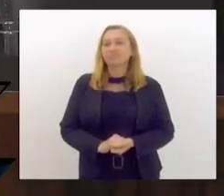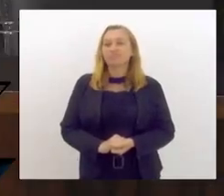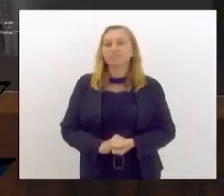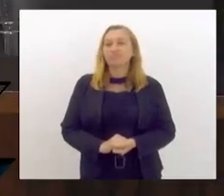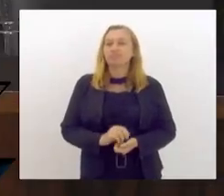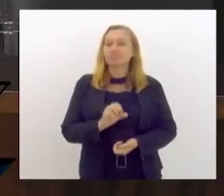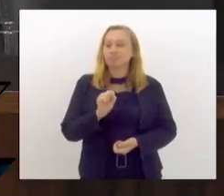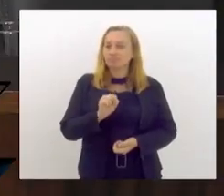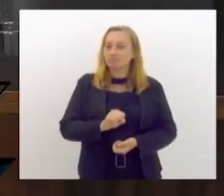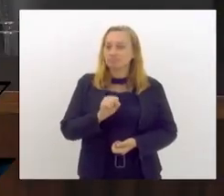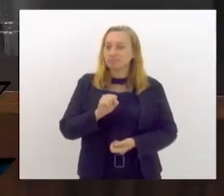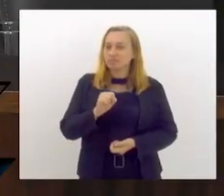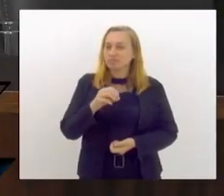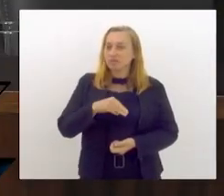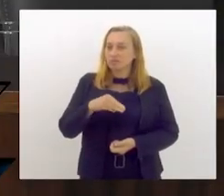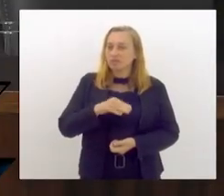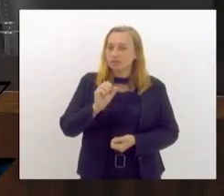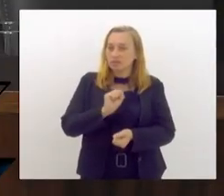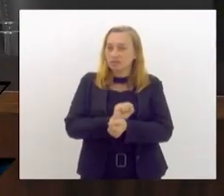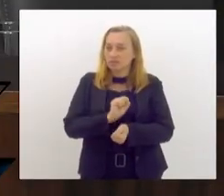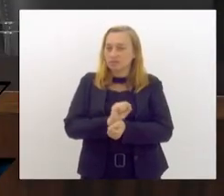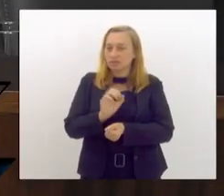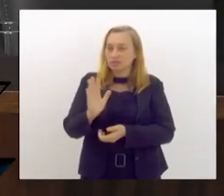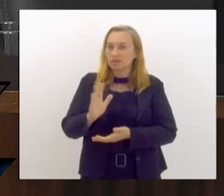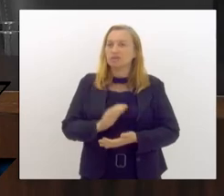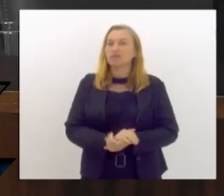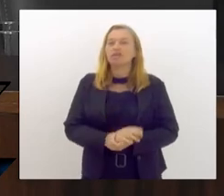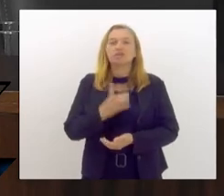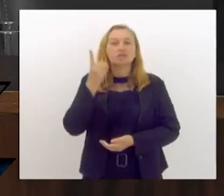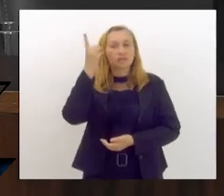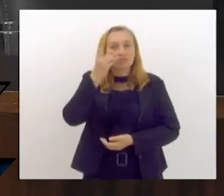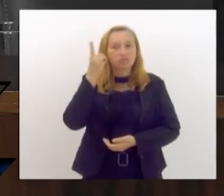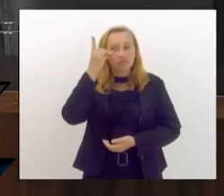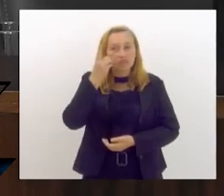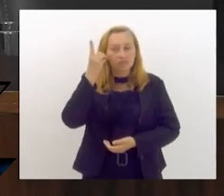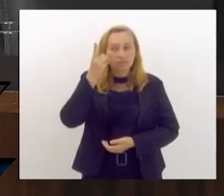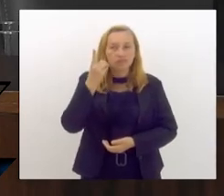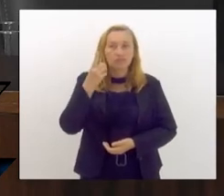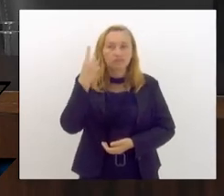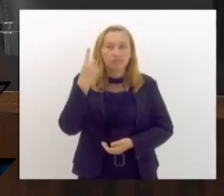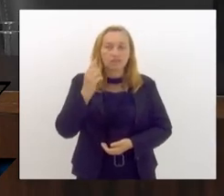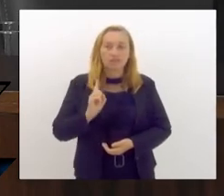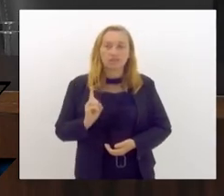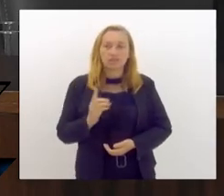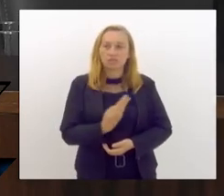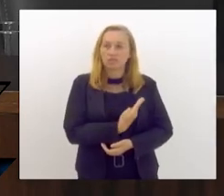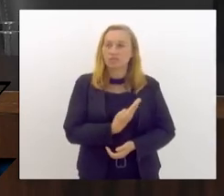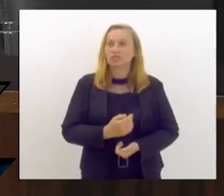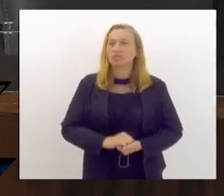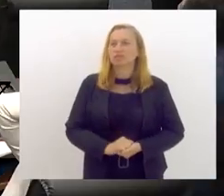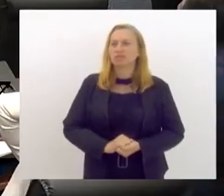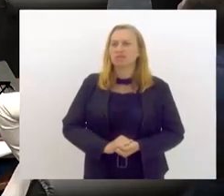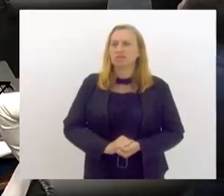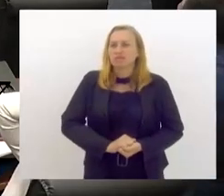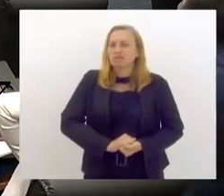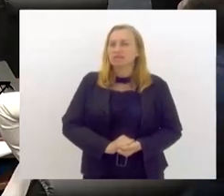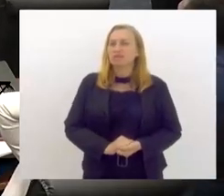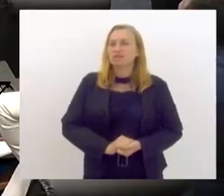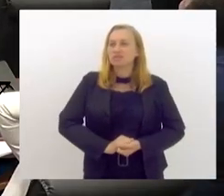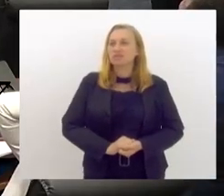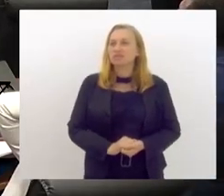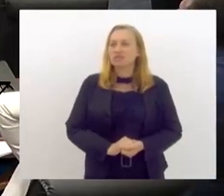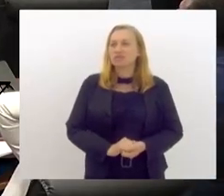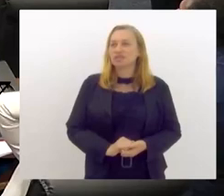Só um minutinho, só. Quem está na vez agora é a nossa deputada Dani Balbi, por gentileza. Uma palavra